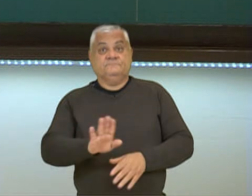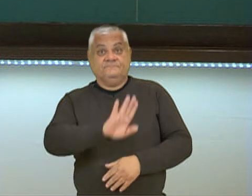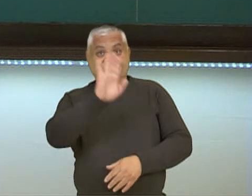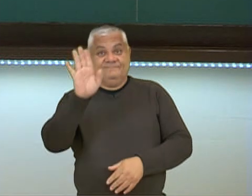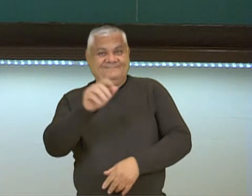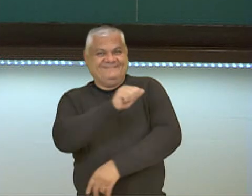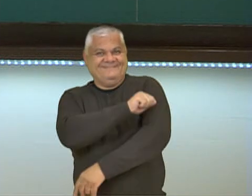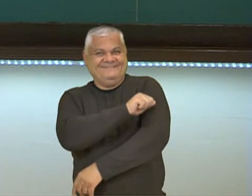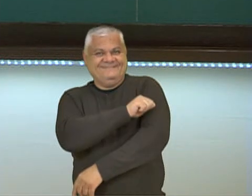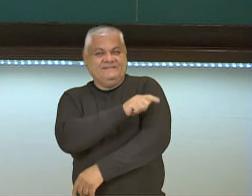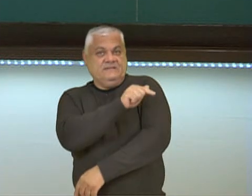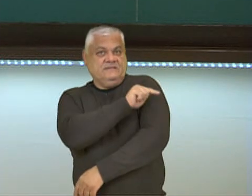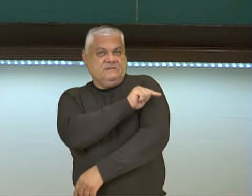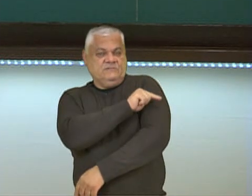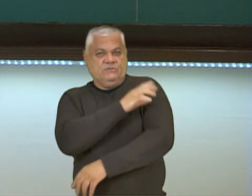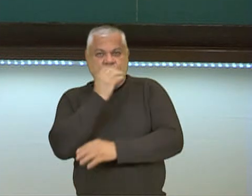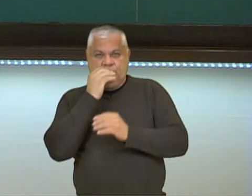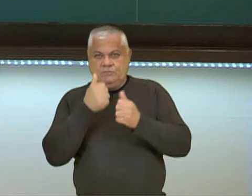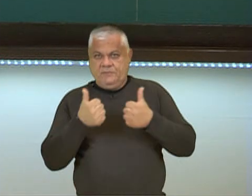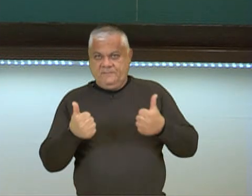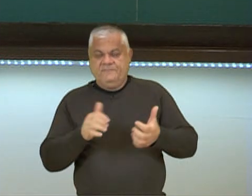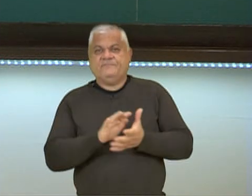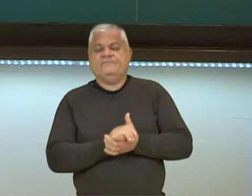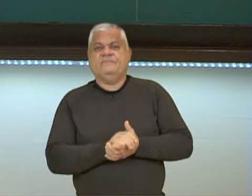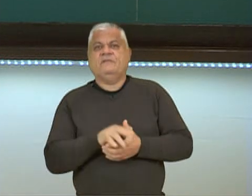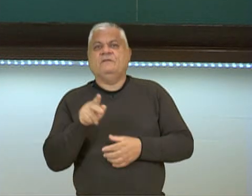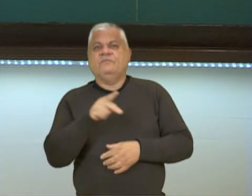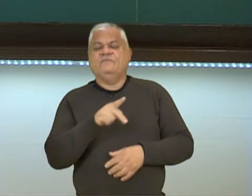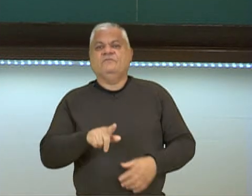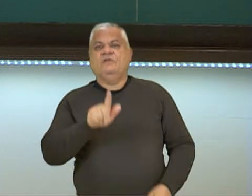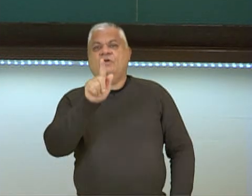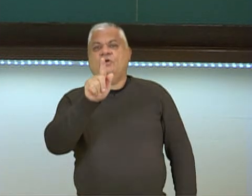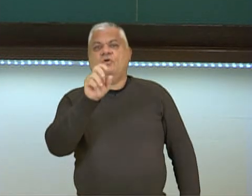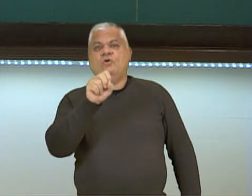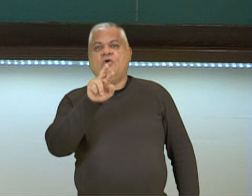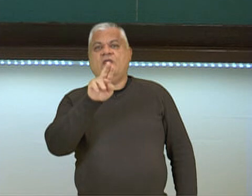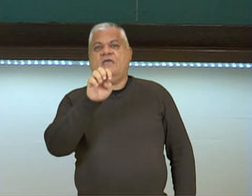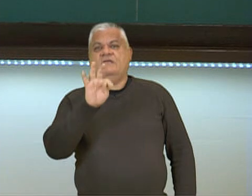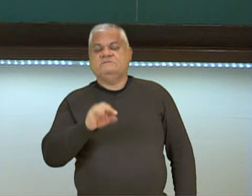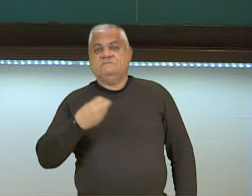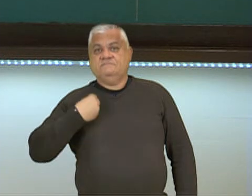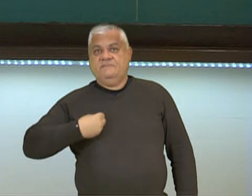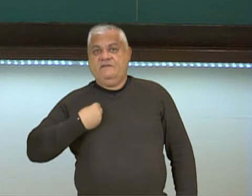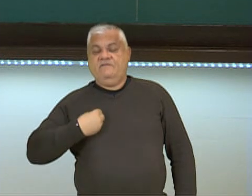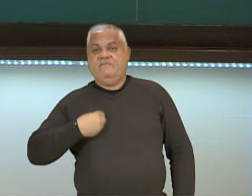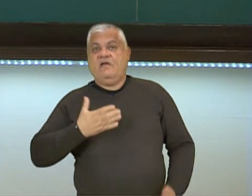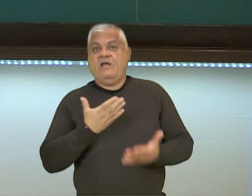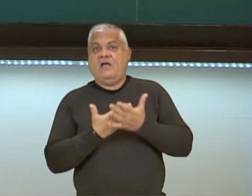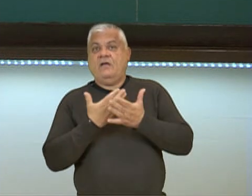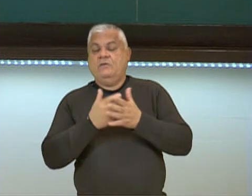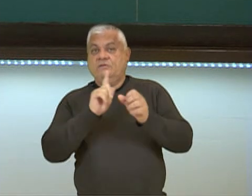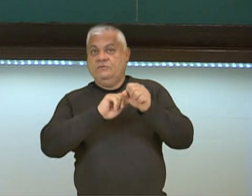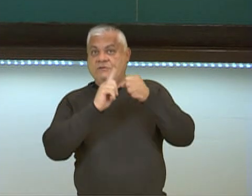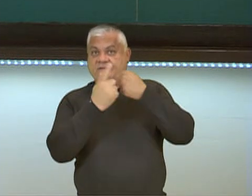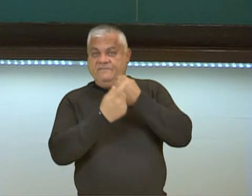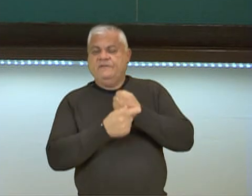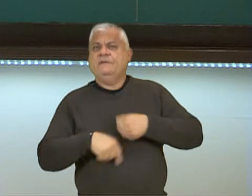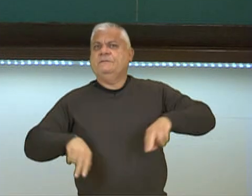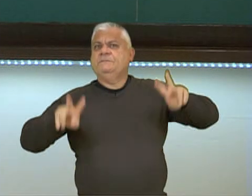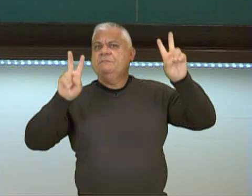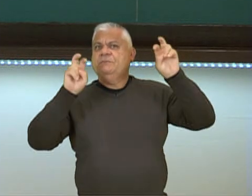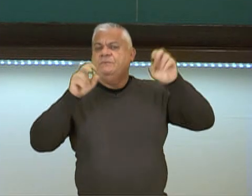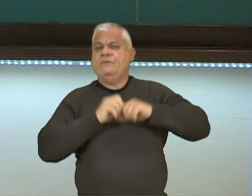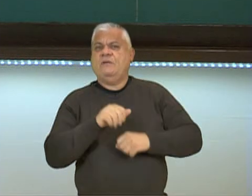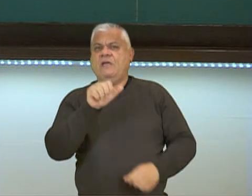Olá, meus queridos alunos do 7º ano, tudo bem com vocês? Eu sou a professora Gorete Wozniak, estamos aqui para uma aula de Geografia e vamos falar sobre